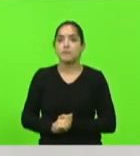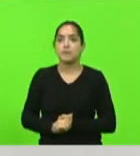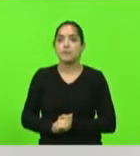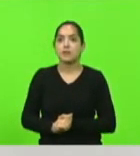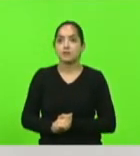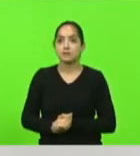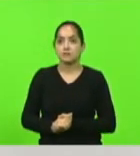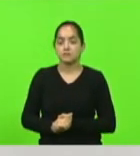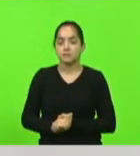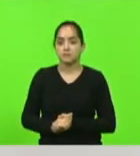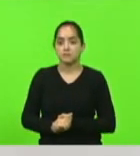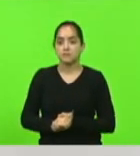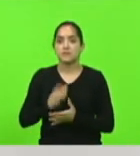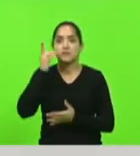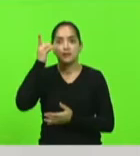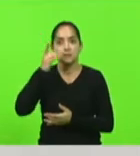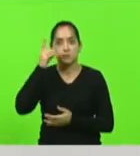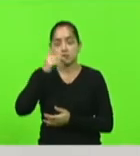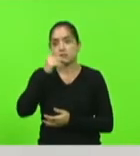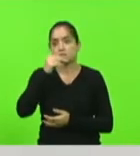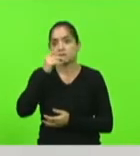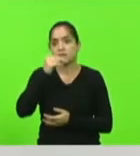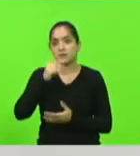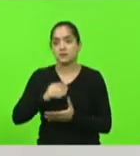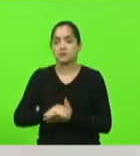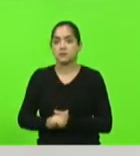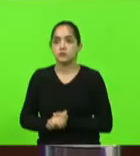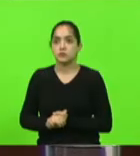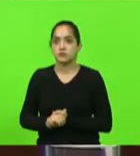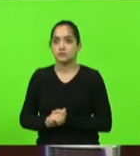Deputado Kennedy Nunes. Eu quero